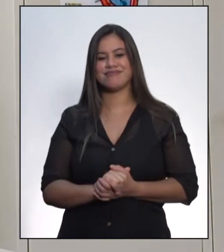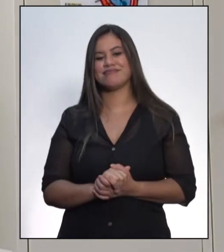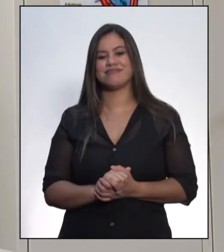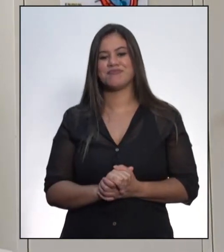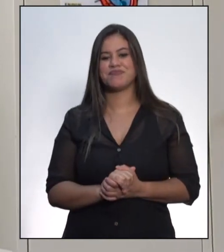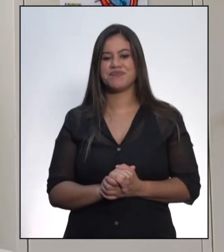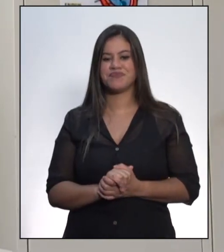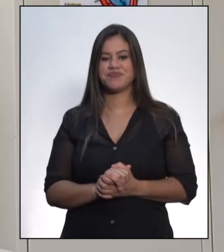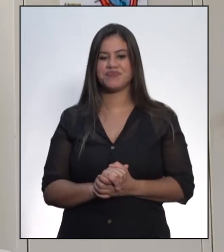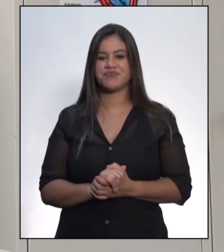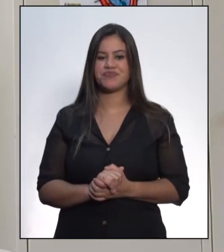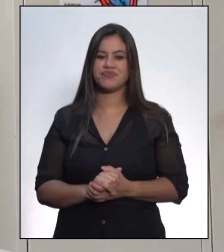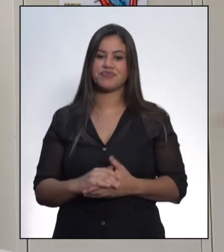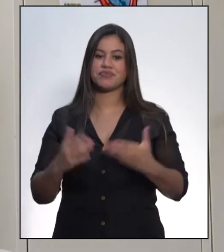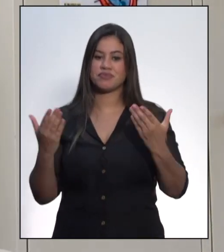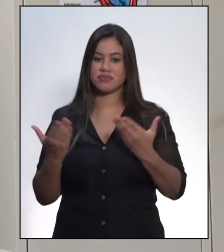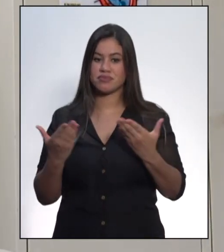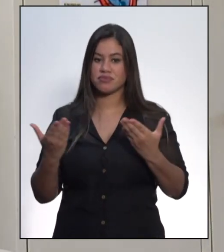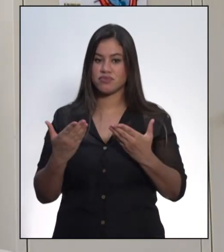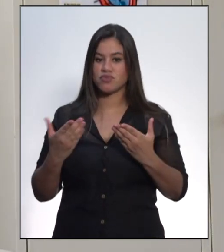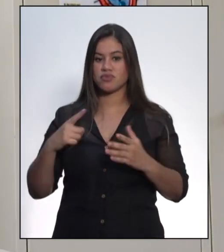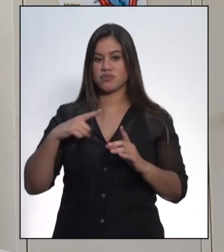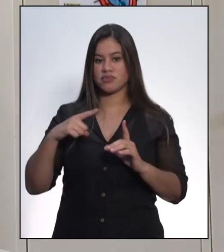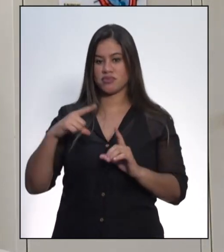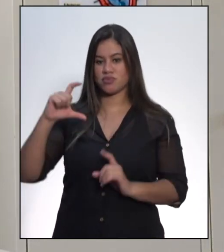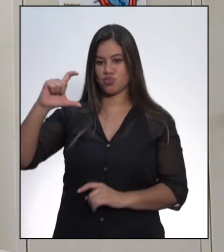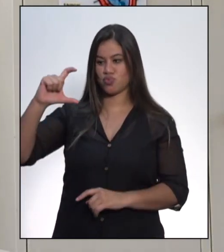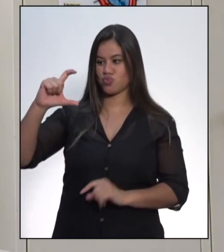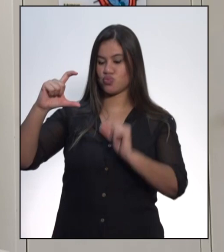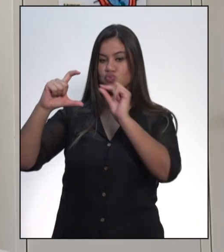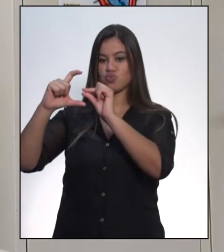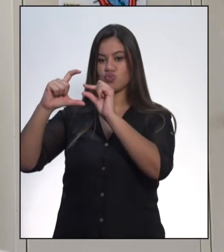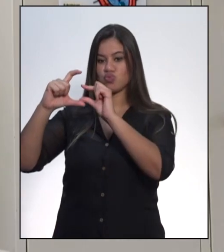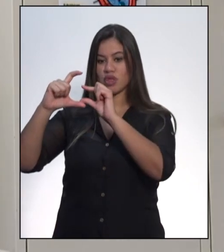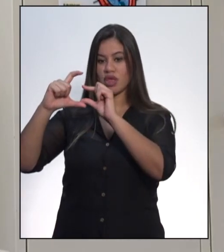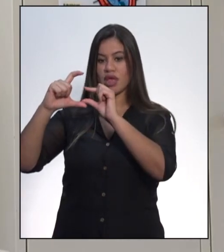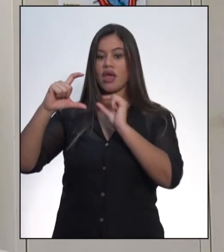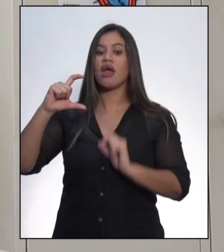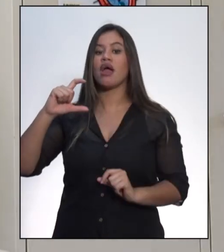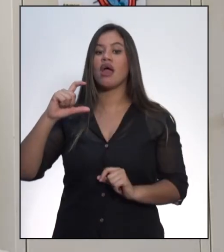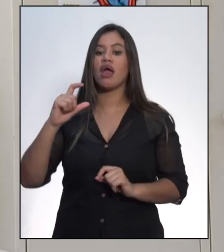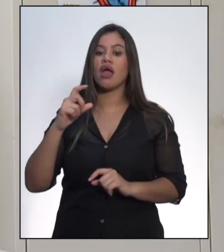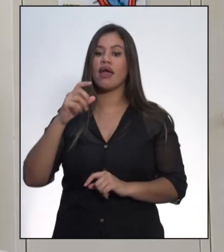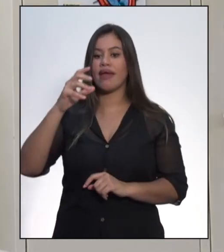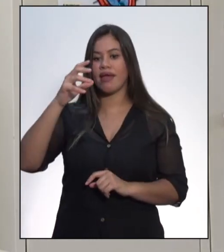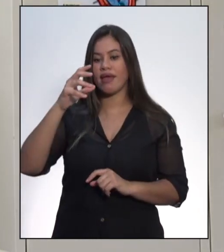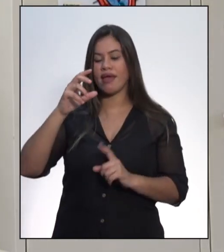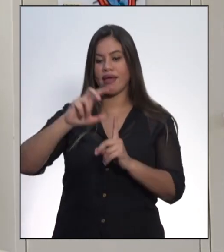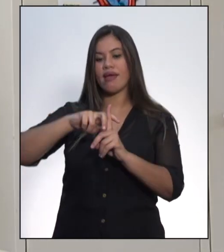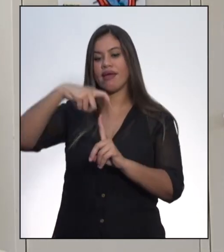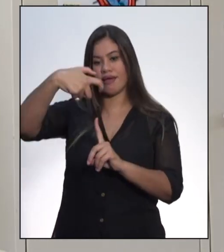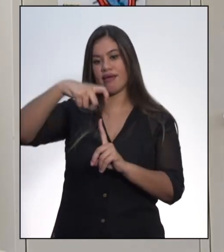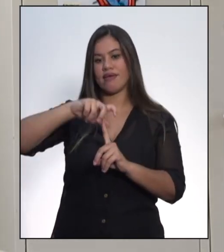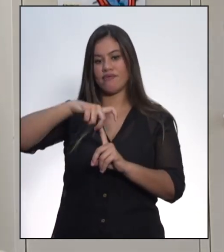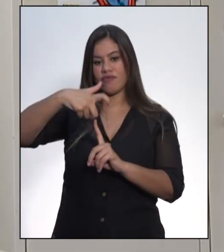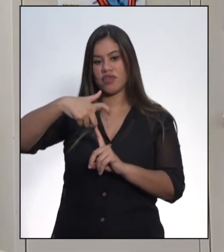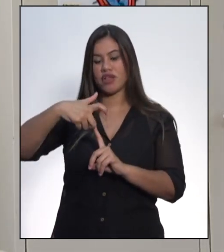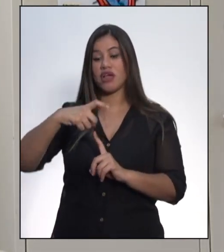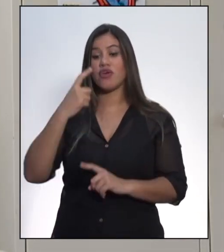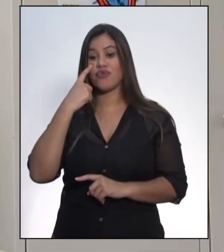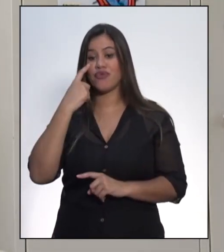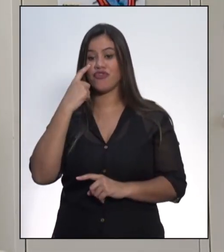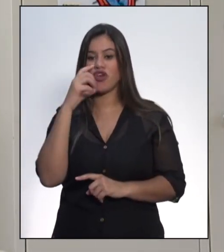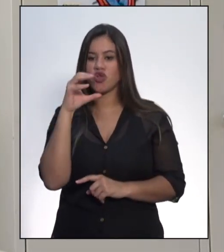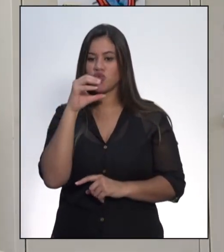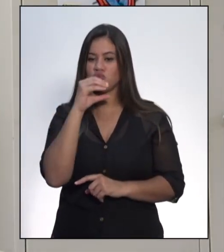eu adicionei uma pequena quantidade do meu refrigerante num tubo de ensaio e eu vou aquecer esse refrigerante e vocês vão